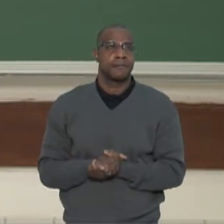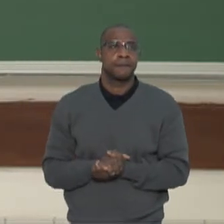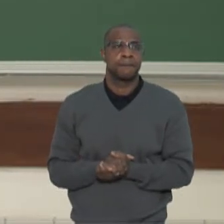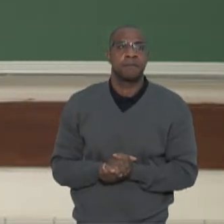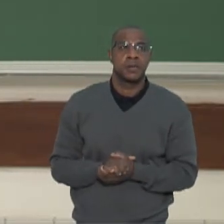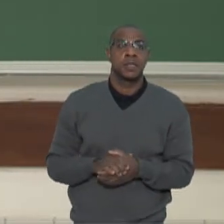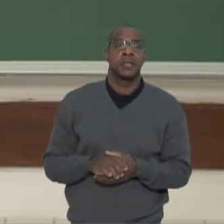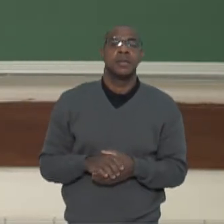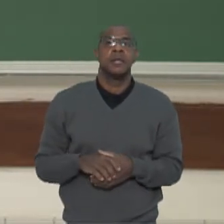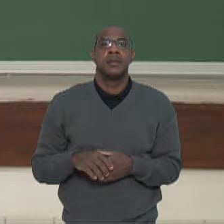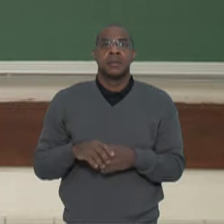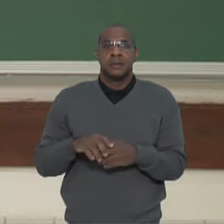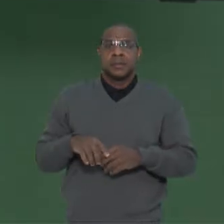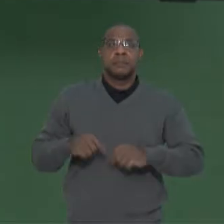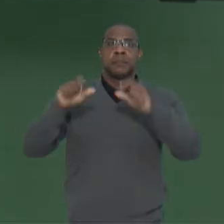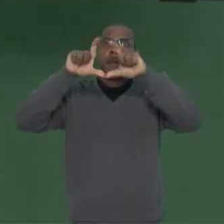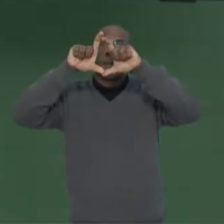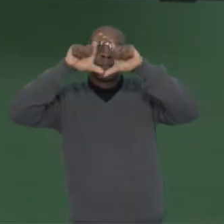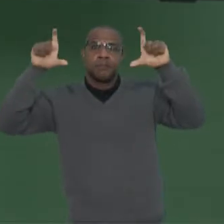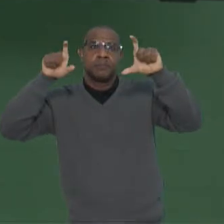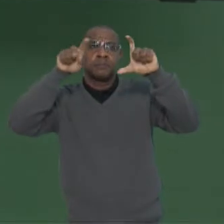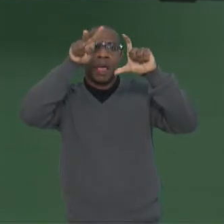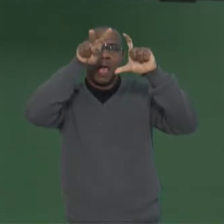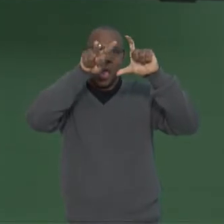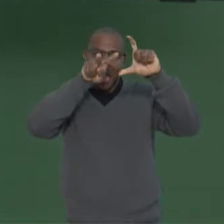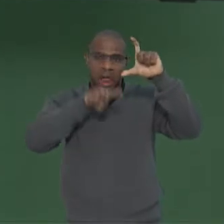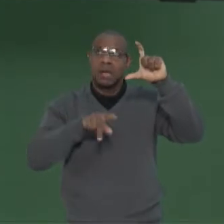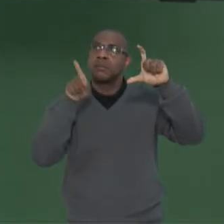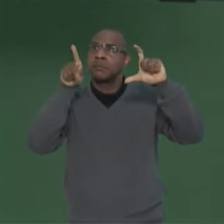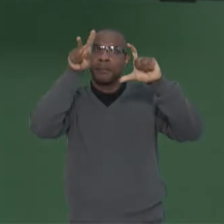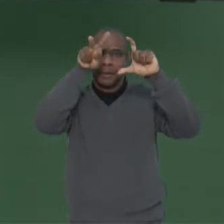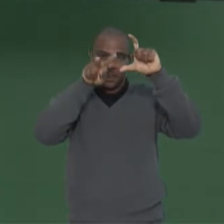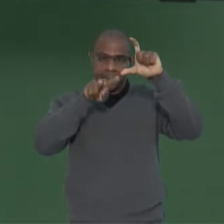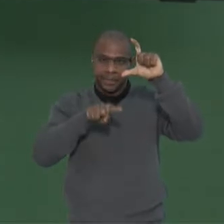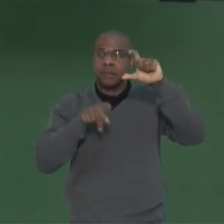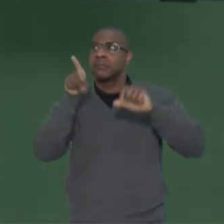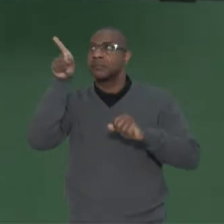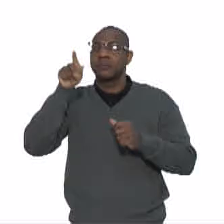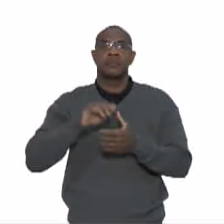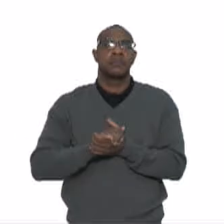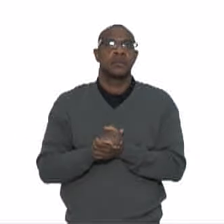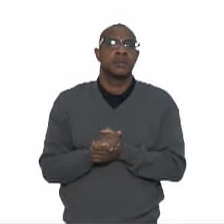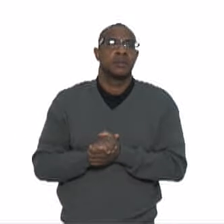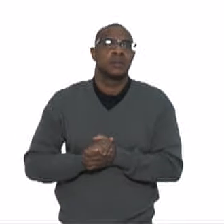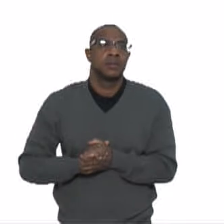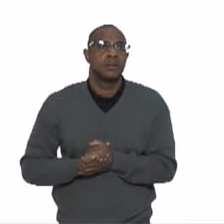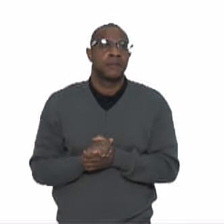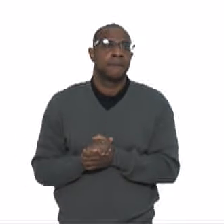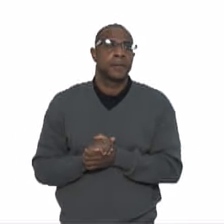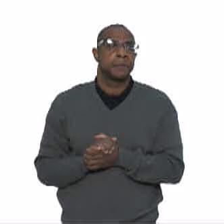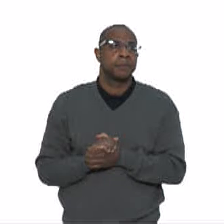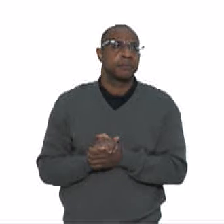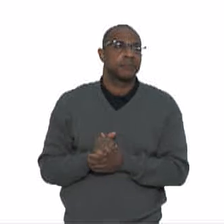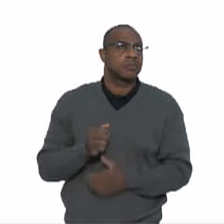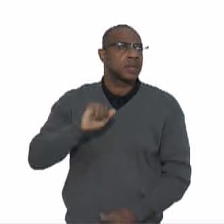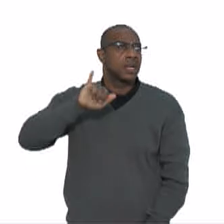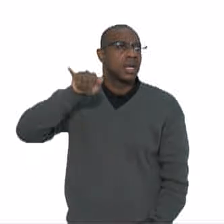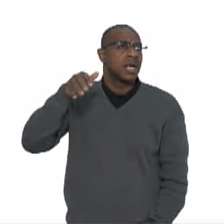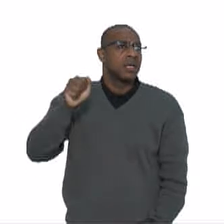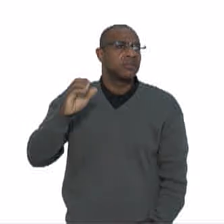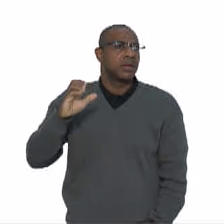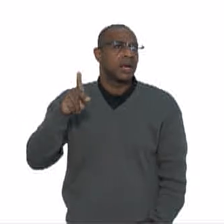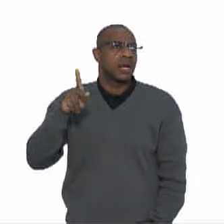Mais um fragmento, então, aqui. O Jacques Roger, né? Presidente do COI, Comitê